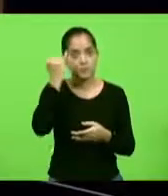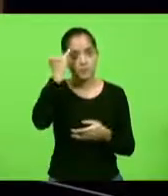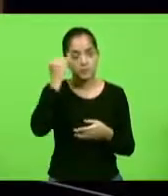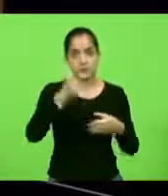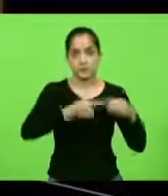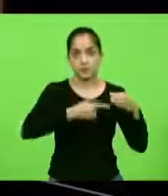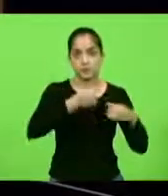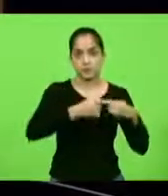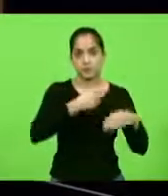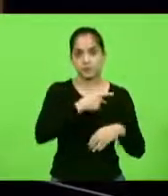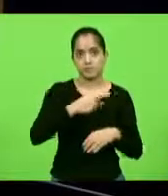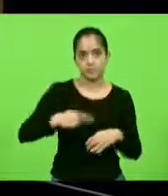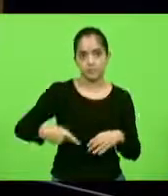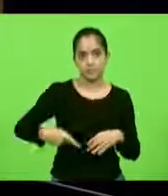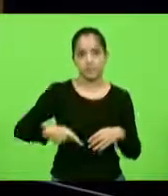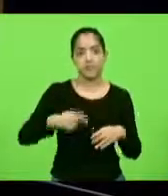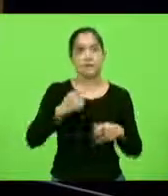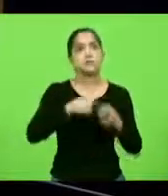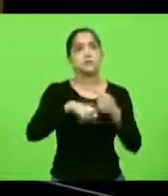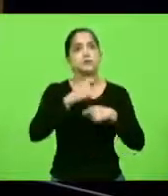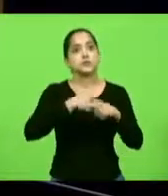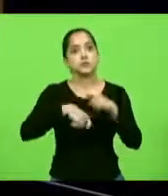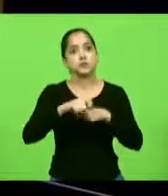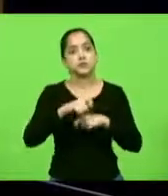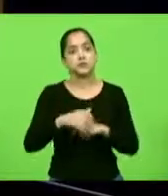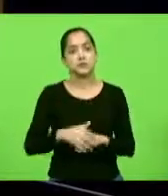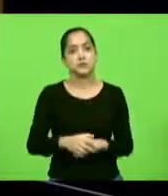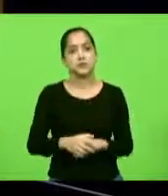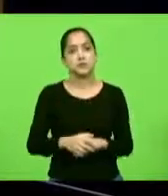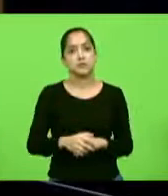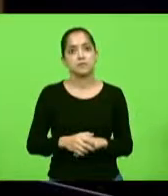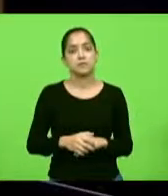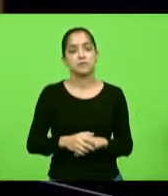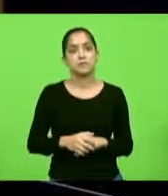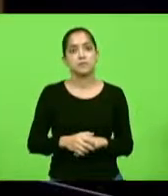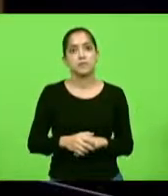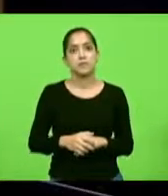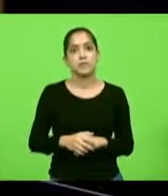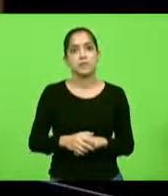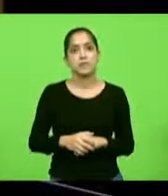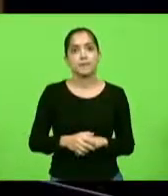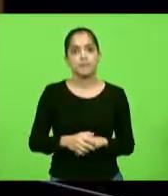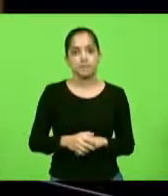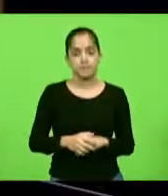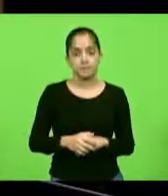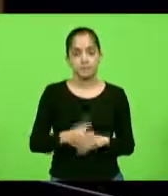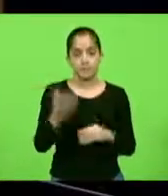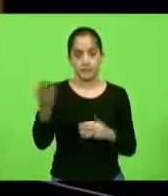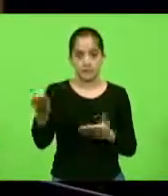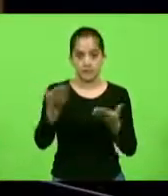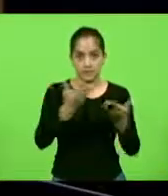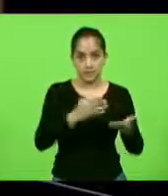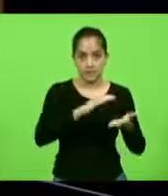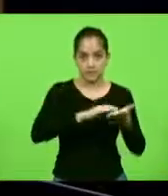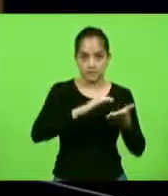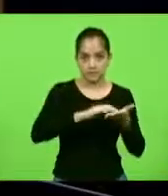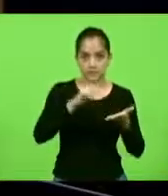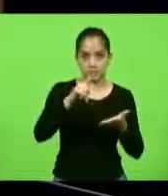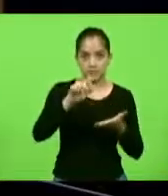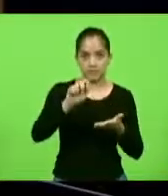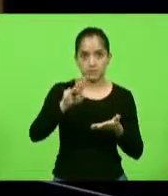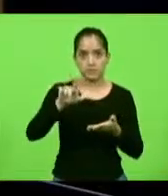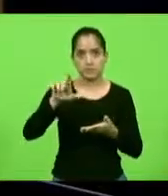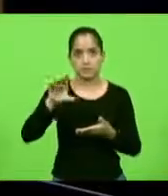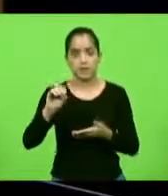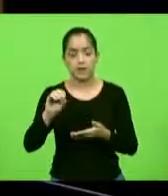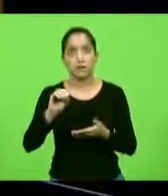Comissão de Economia da Casa, que recebeu o secretário Paulo Eli, o secretário Luciano